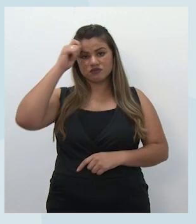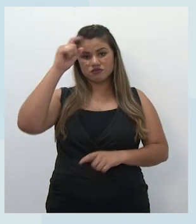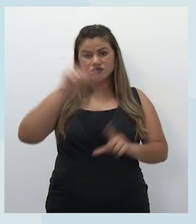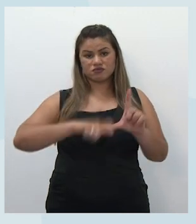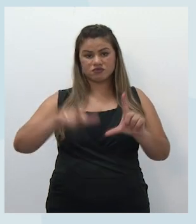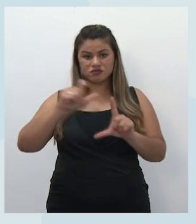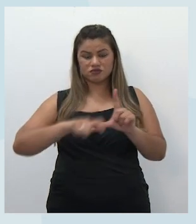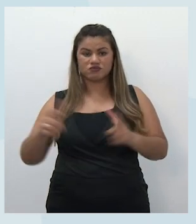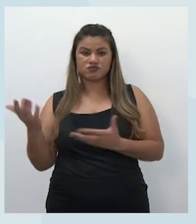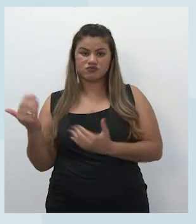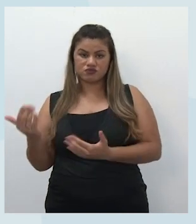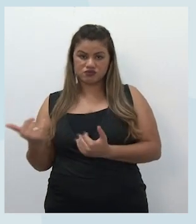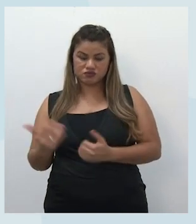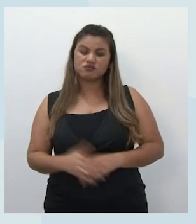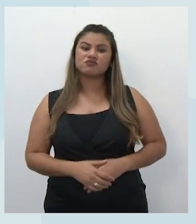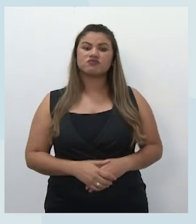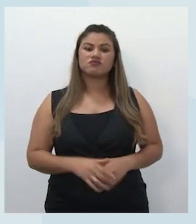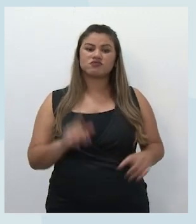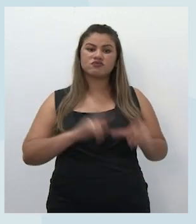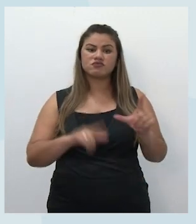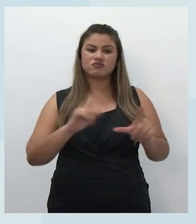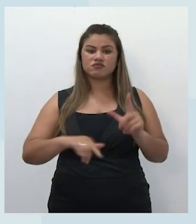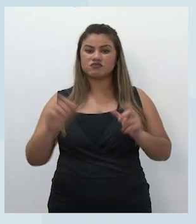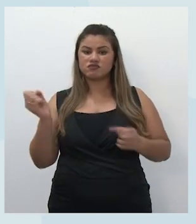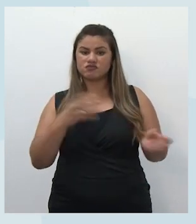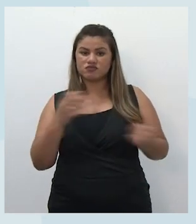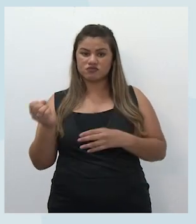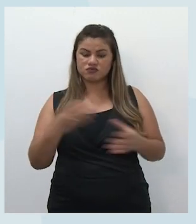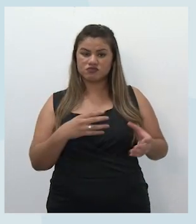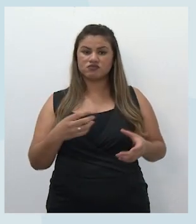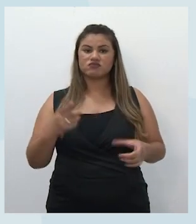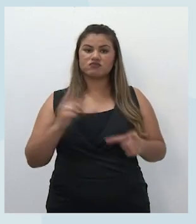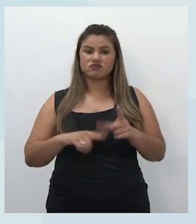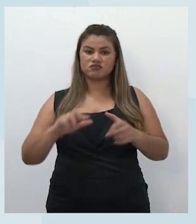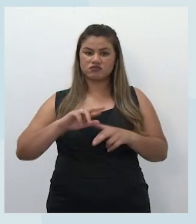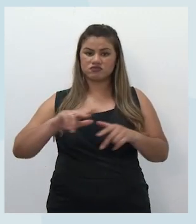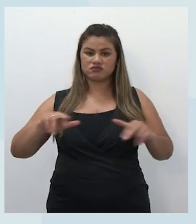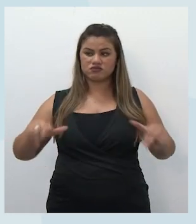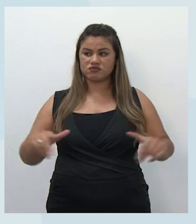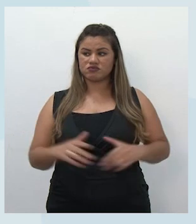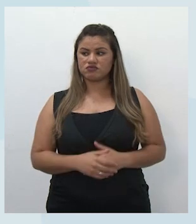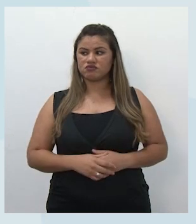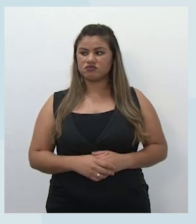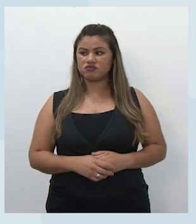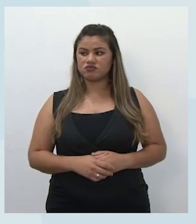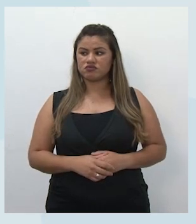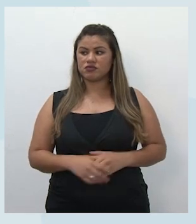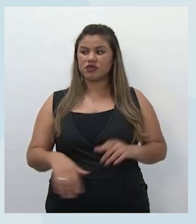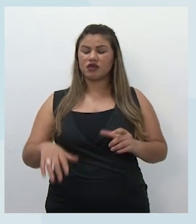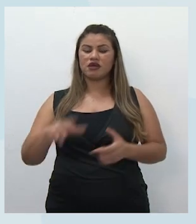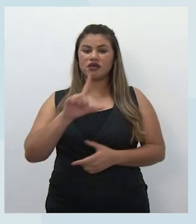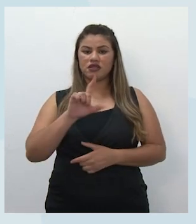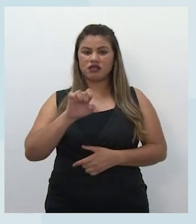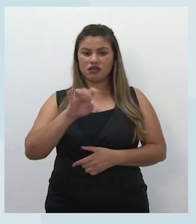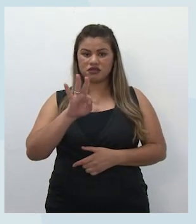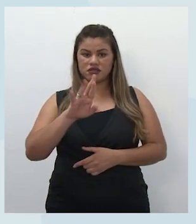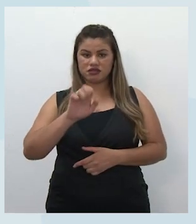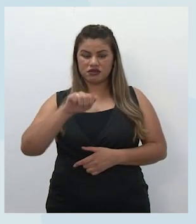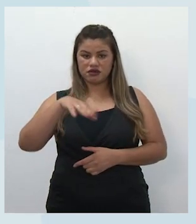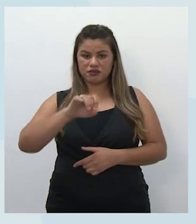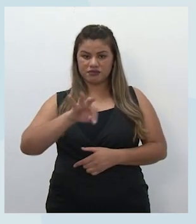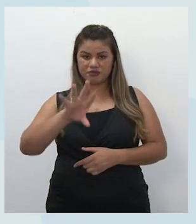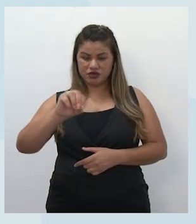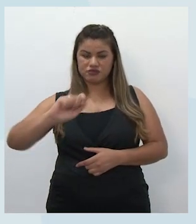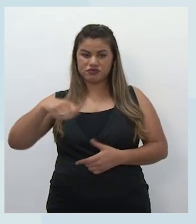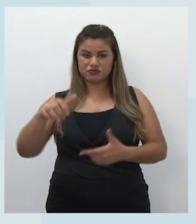culturas juvenis, os novos letramentos e os multiletramentos, os processos colaborativos, as